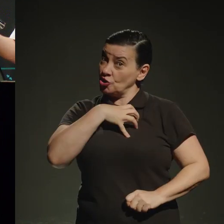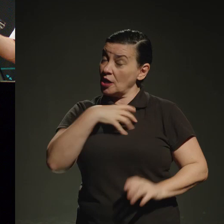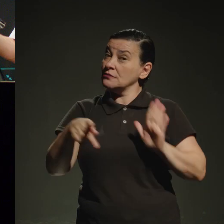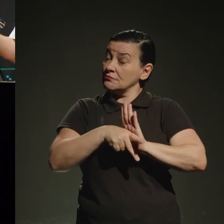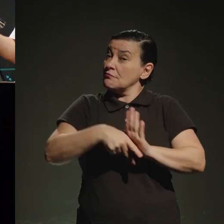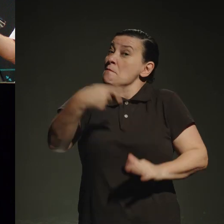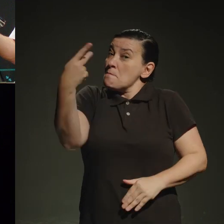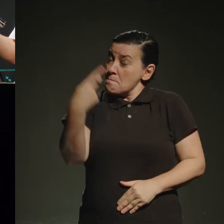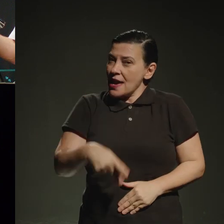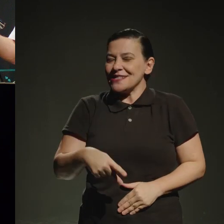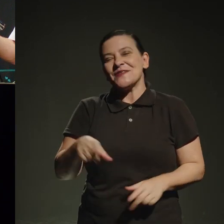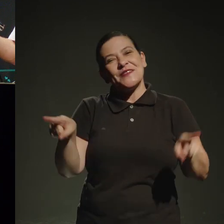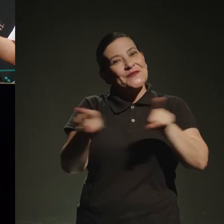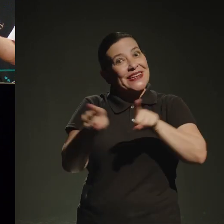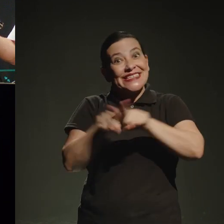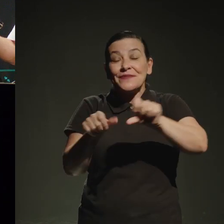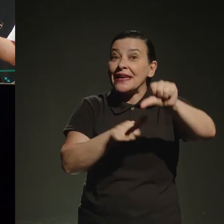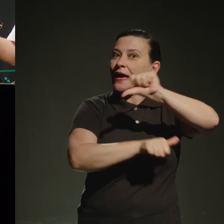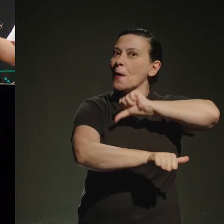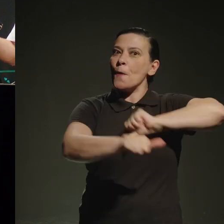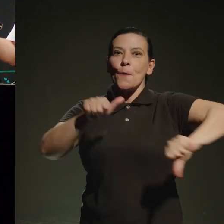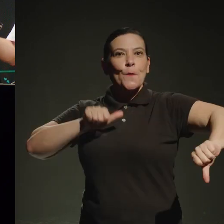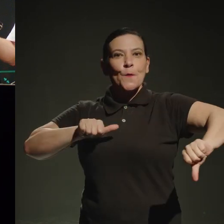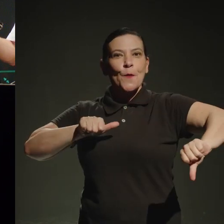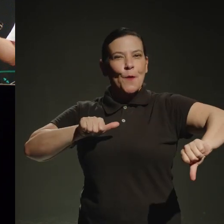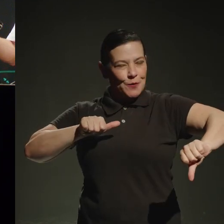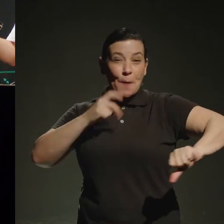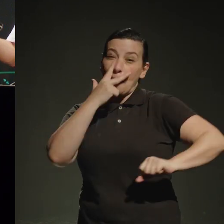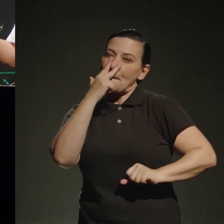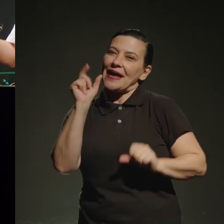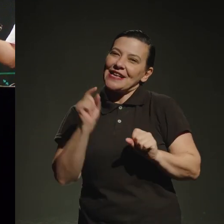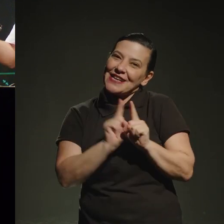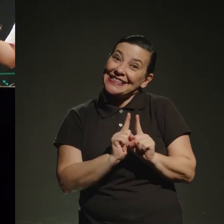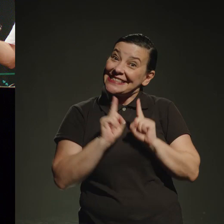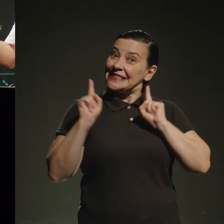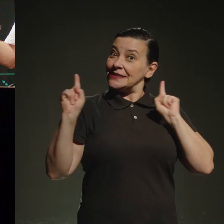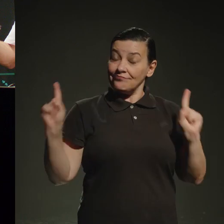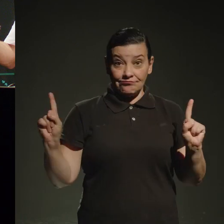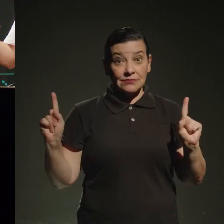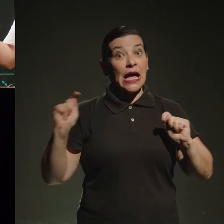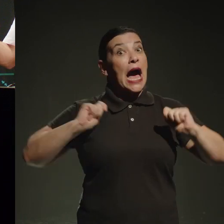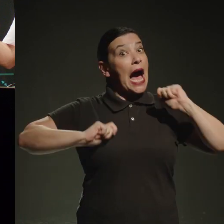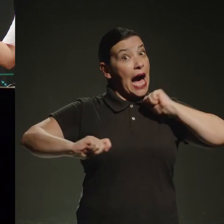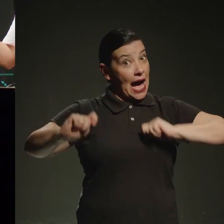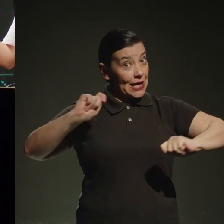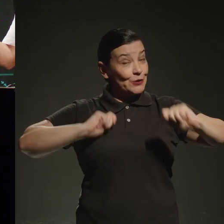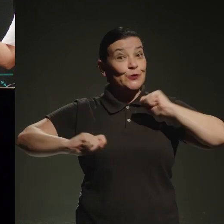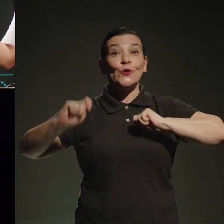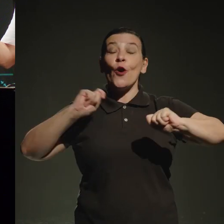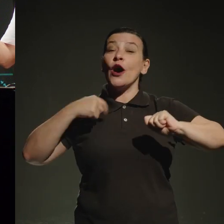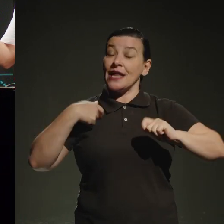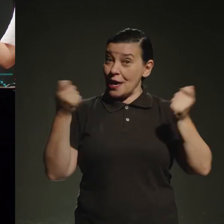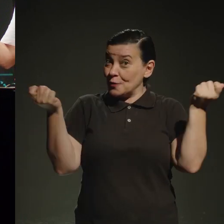esse outro. O outro que eu me torno, que eu incorporo, no qual eu me transformo quando estou sendo um ator. O